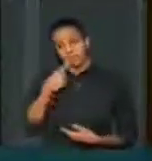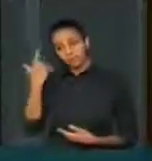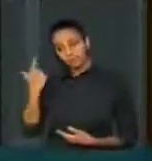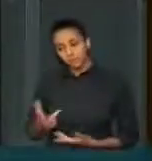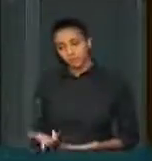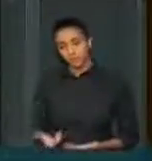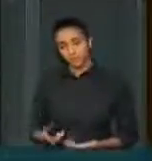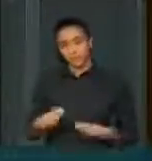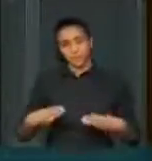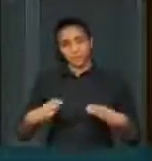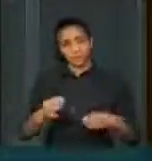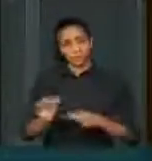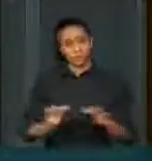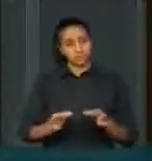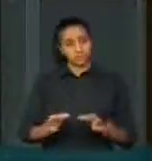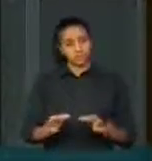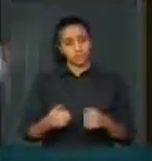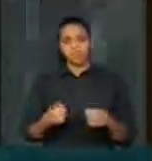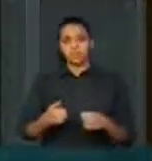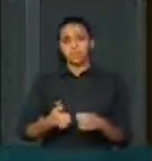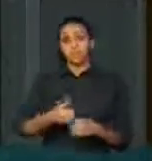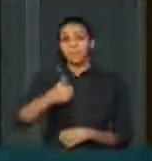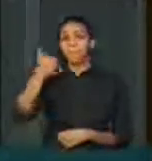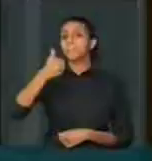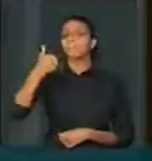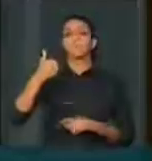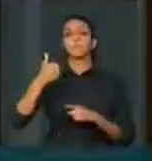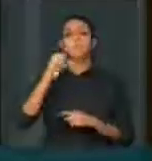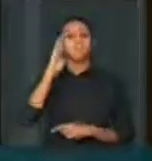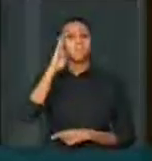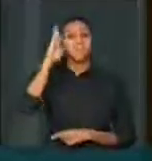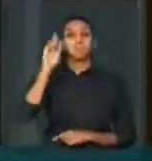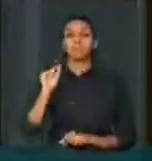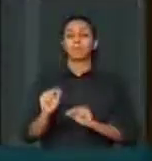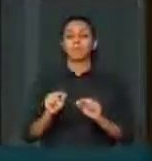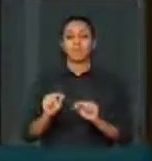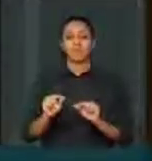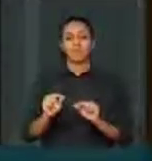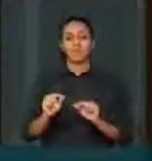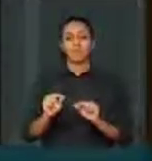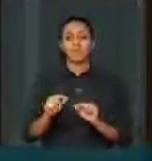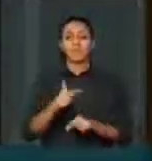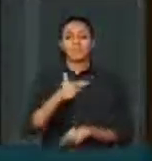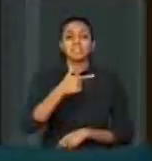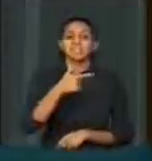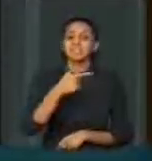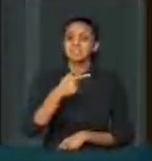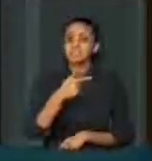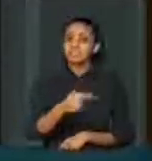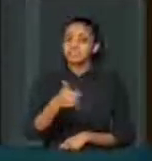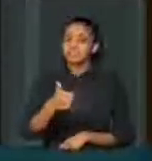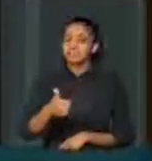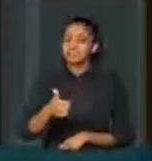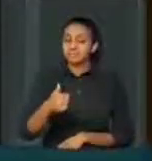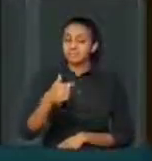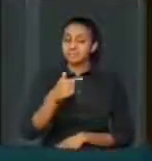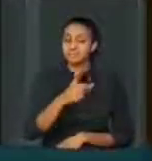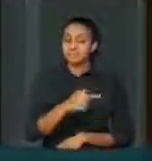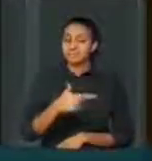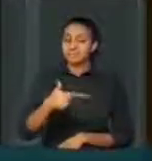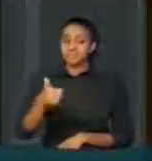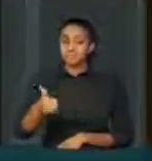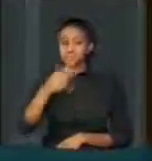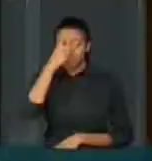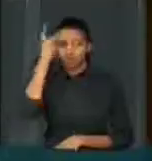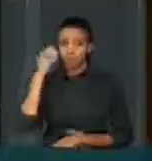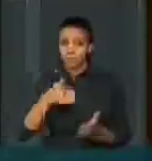Ministério do Planejamento tem de dar prioridade aos 721 concursados da Polícia Rodoviária Federal aprovados e